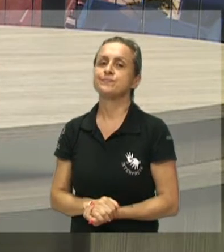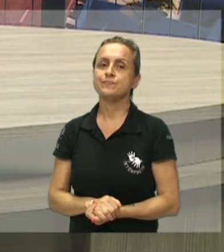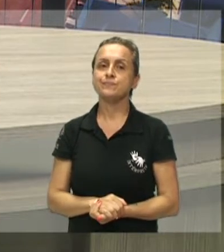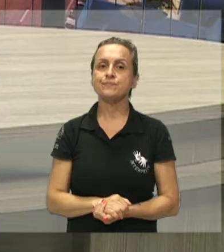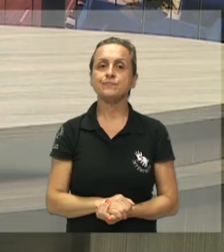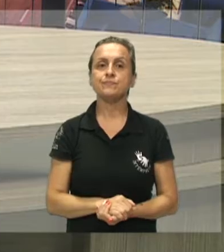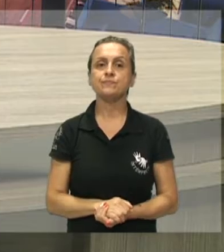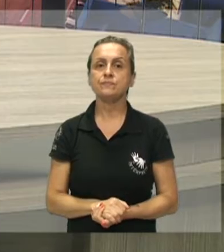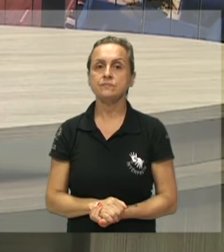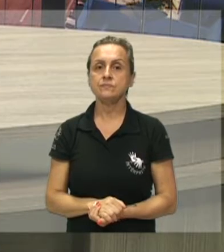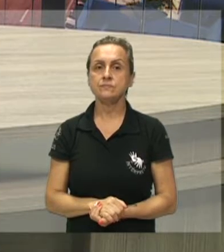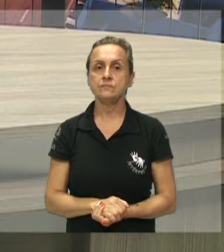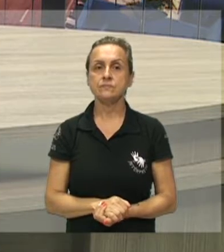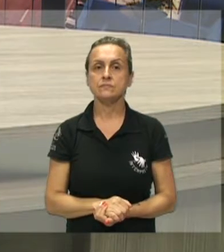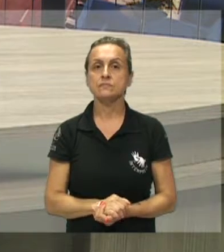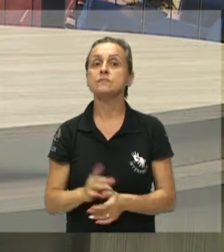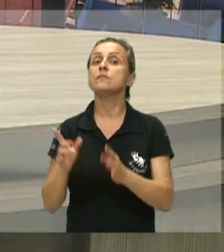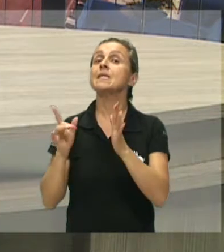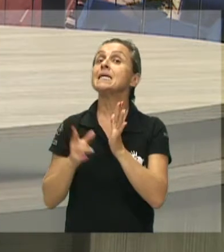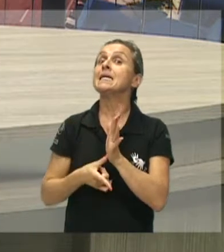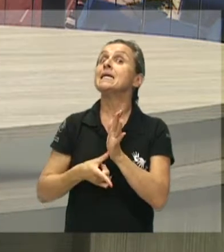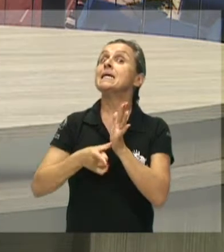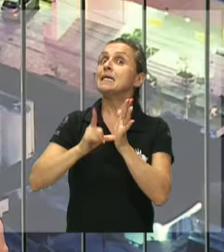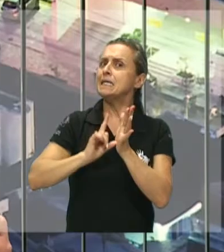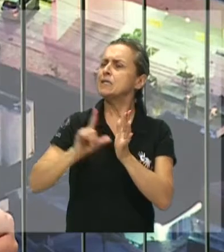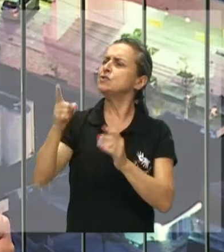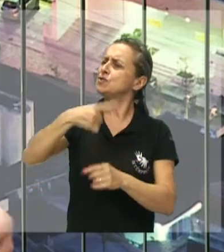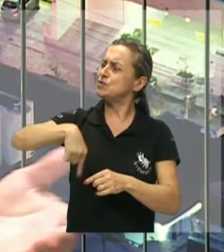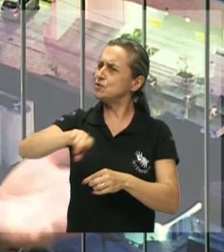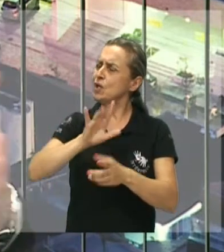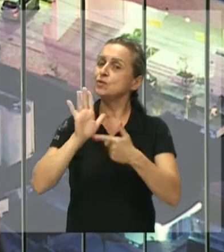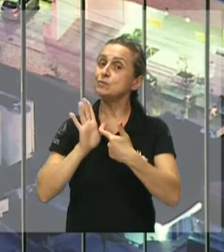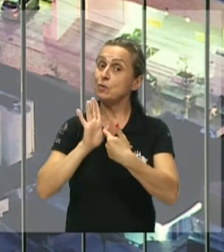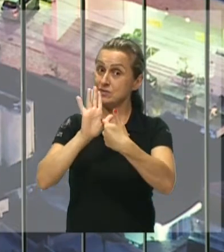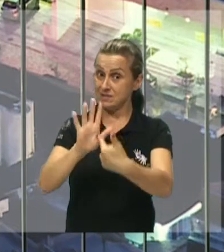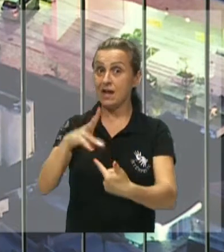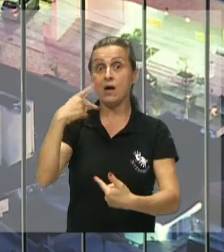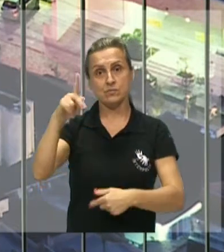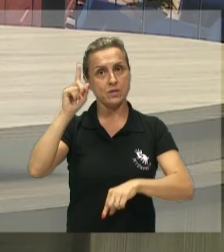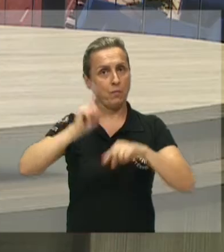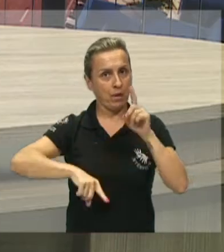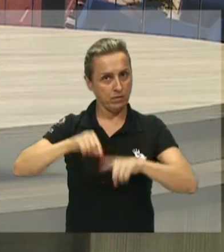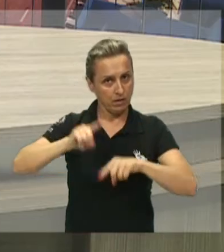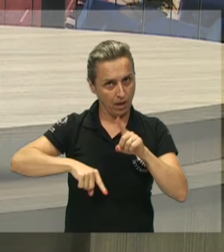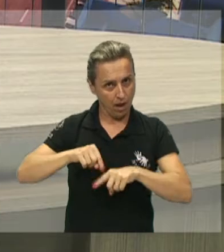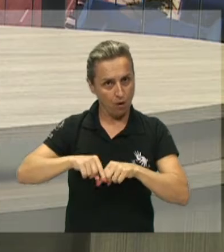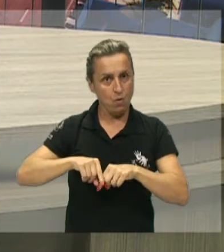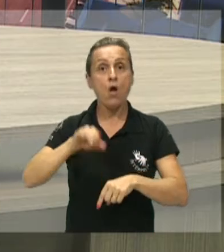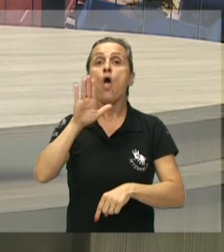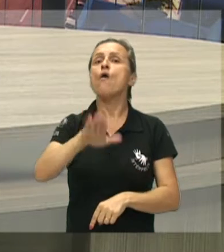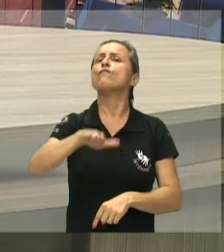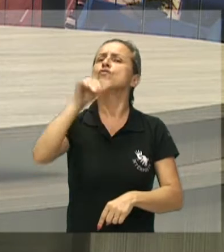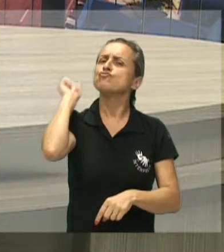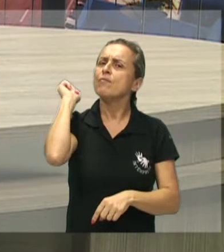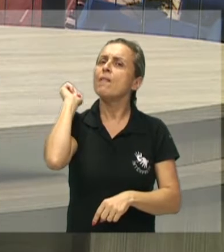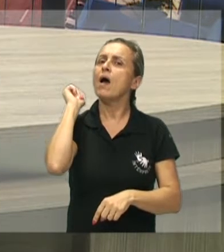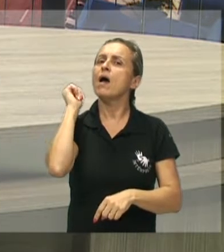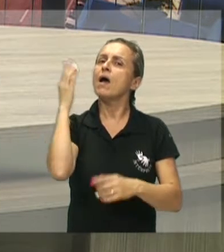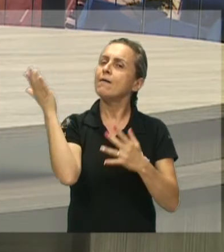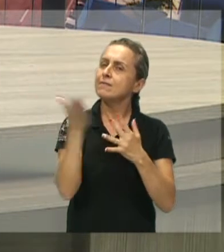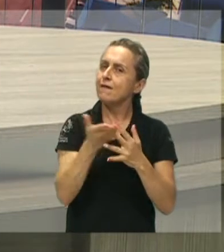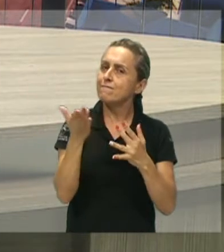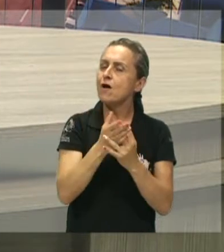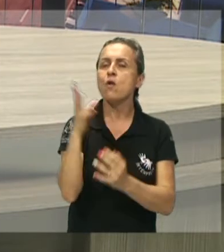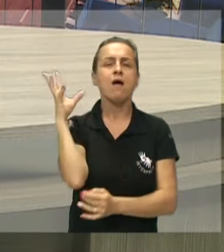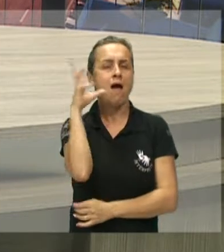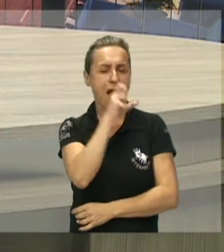o seu material e o senhor poder trazer os esclarecimentos, eu vou chamar um rápido intervalo e daí no segundo